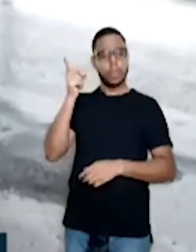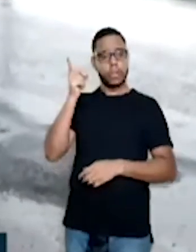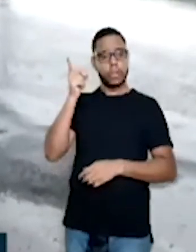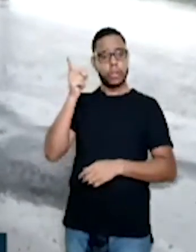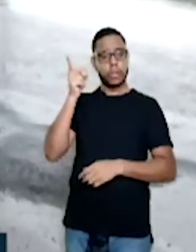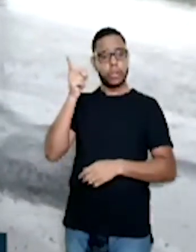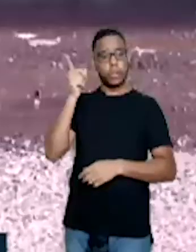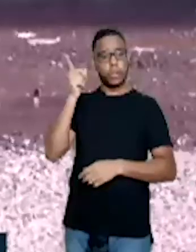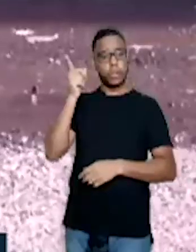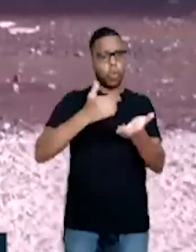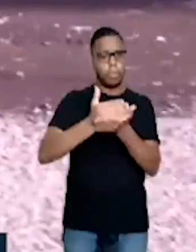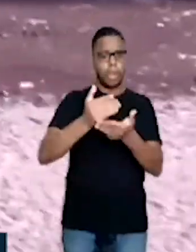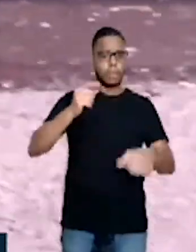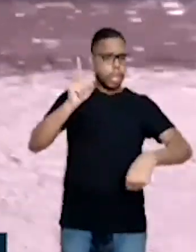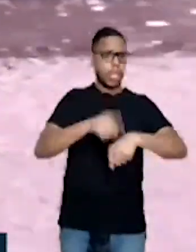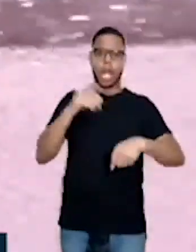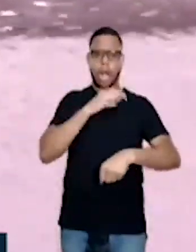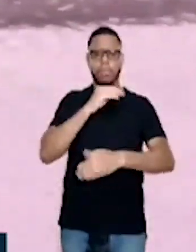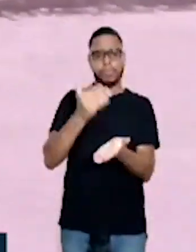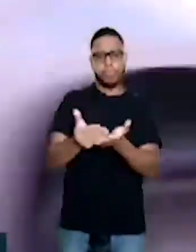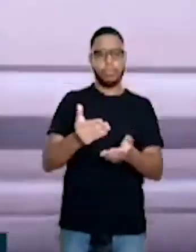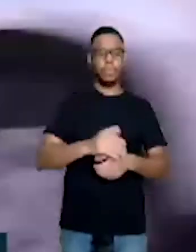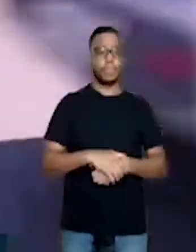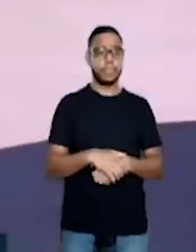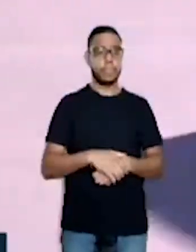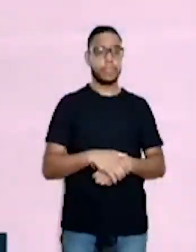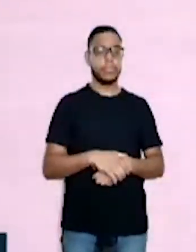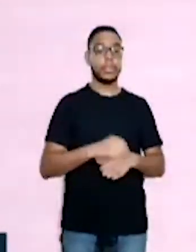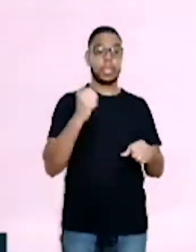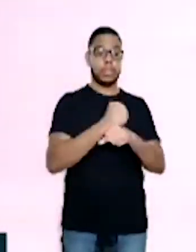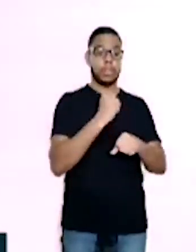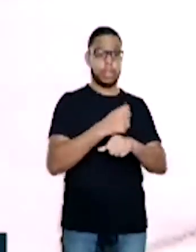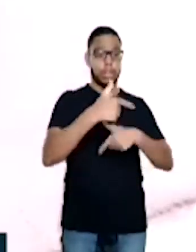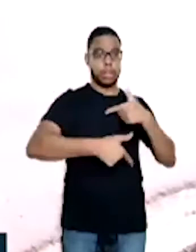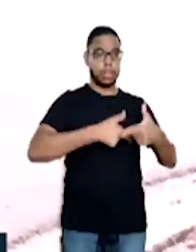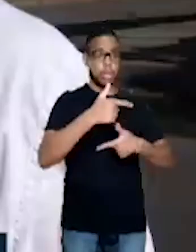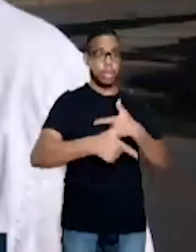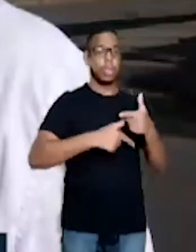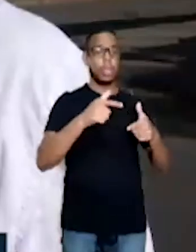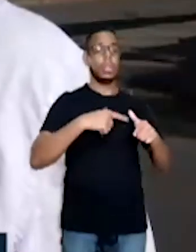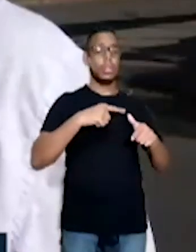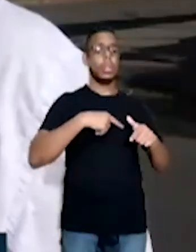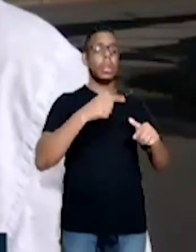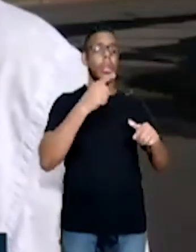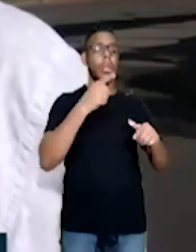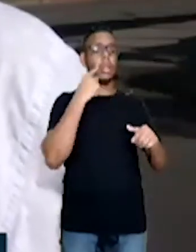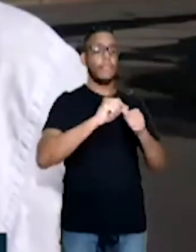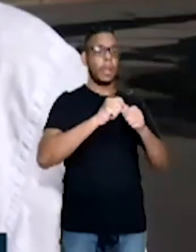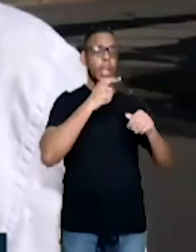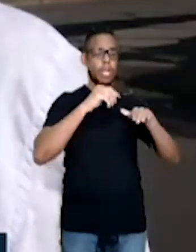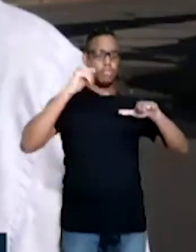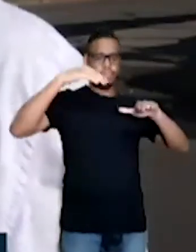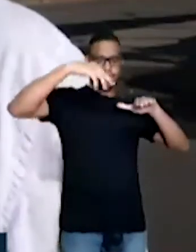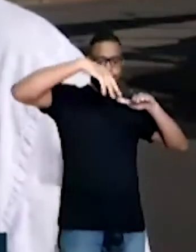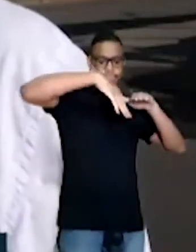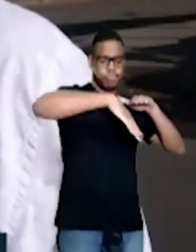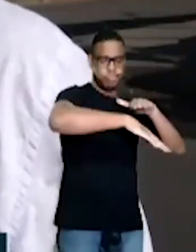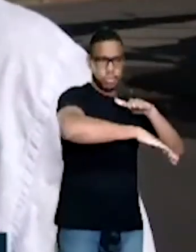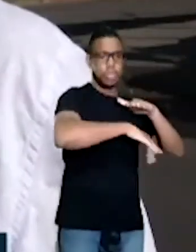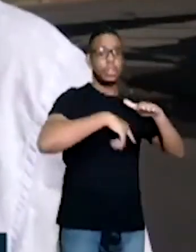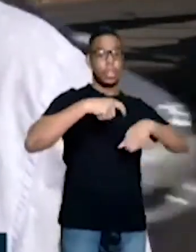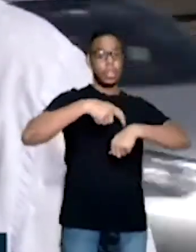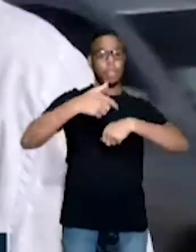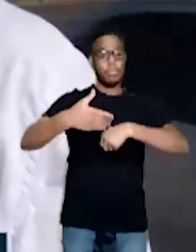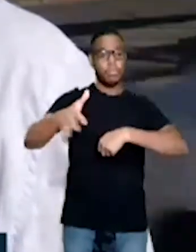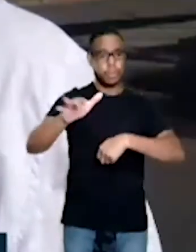seria imediata. Grande parte do asfalto da cidade foi feito sem as bocas de lobo, sem as áreas de drenagem. Isso vai causar um efeito a longo prazo, está causando